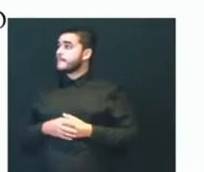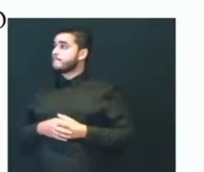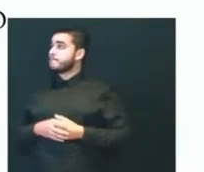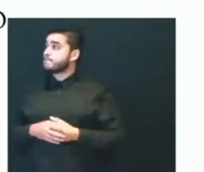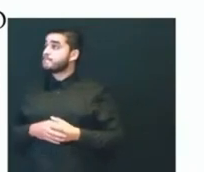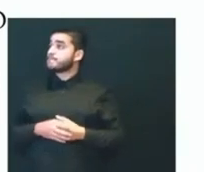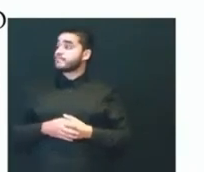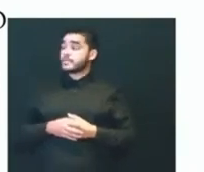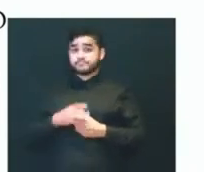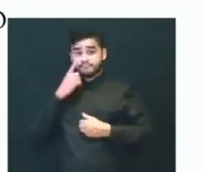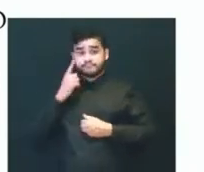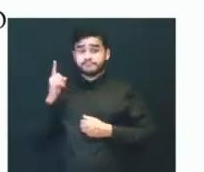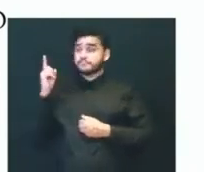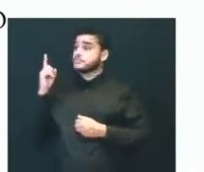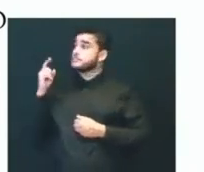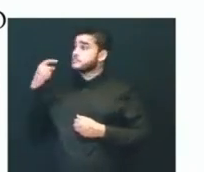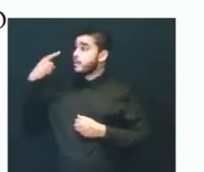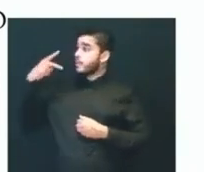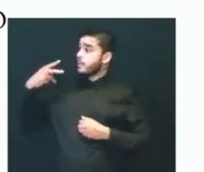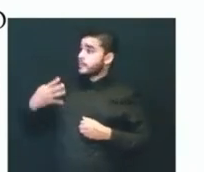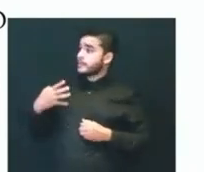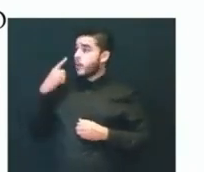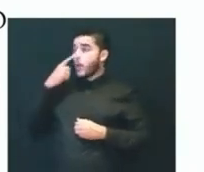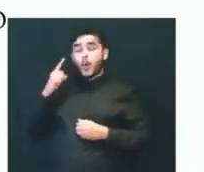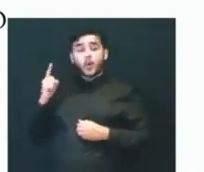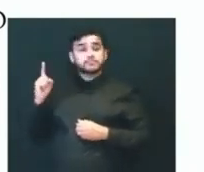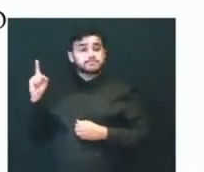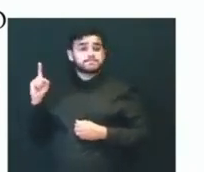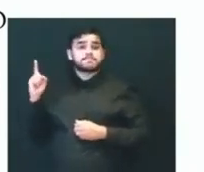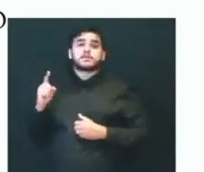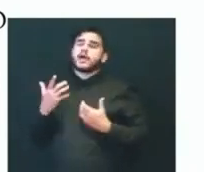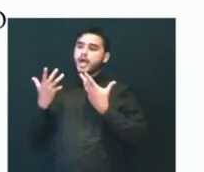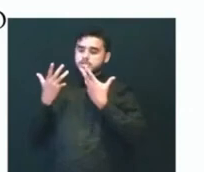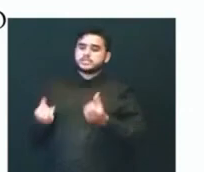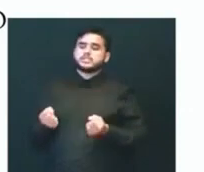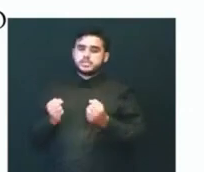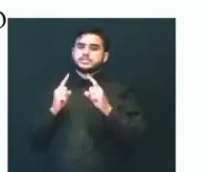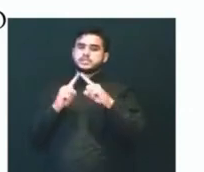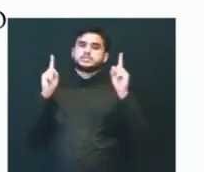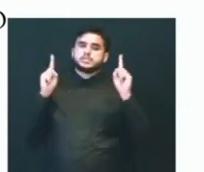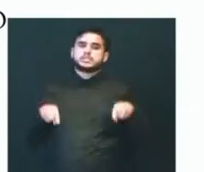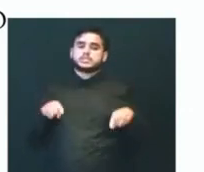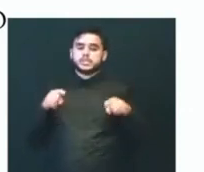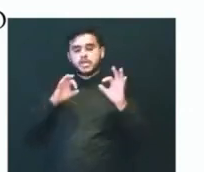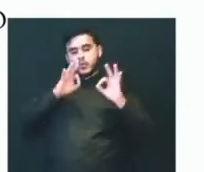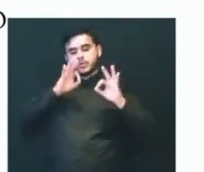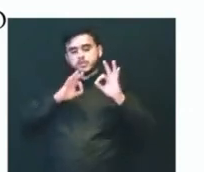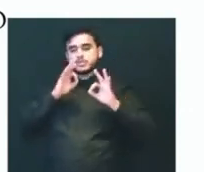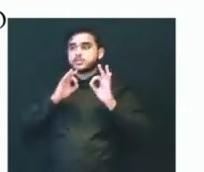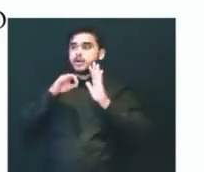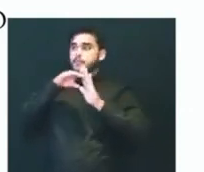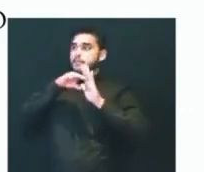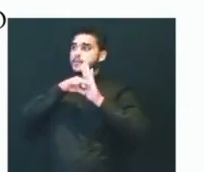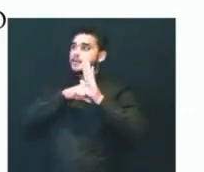dessa aula é o grande desafio, né, de adesão ao plano alimentar, adesão à alimentação que está prescrita